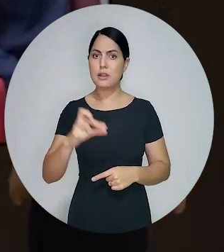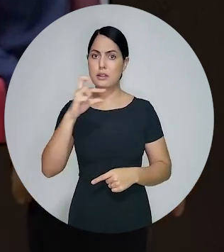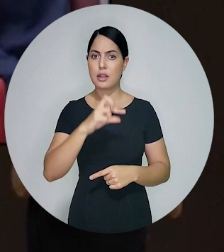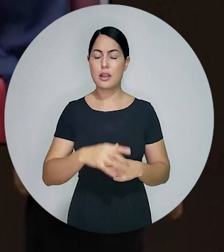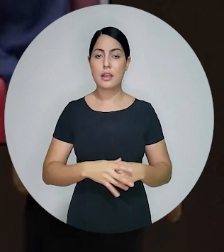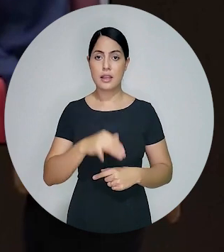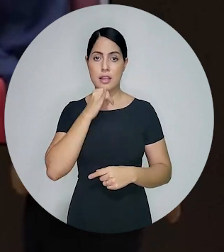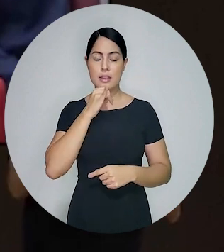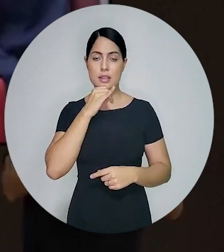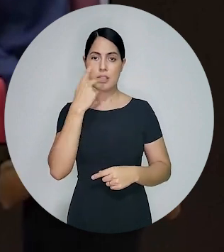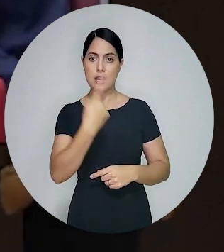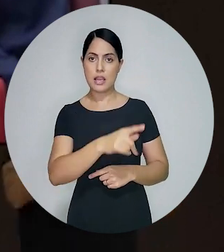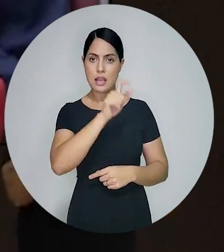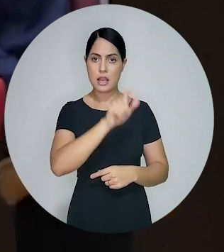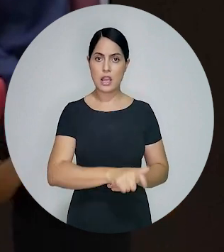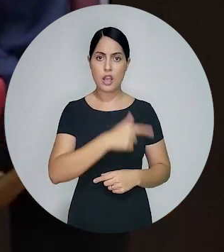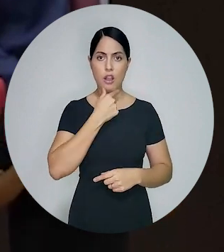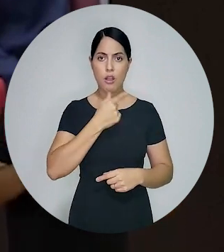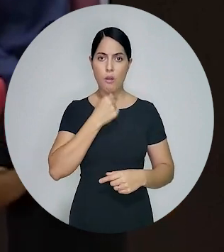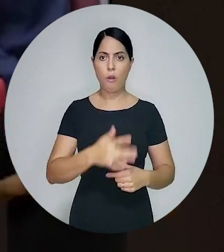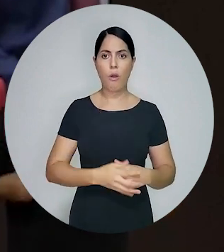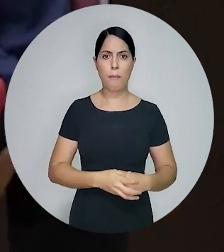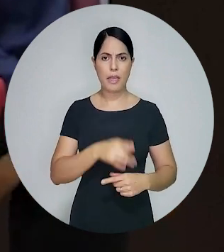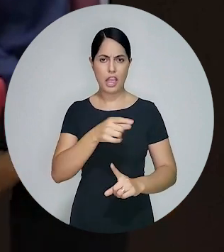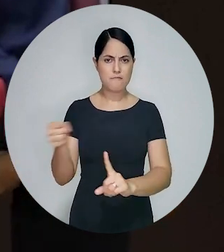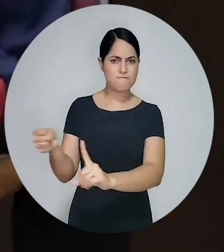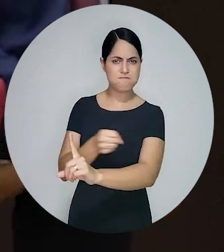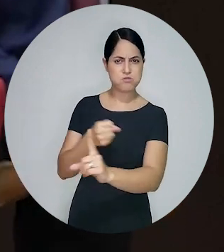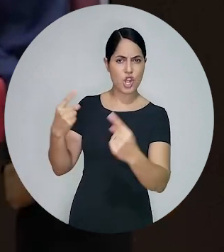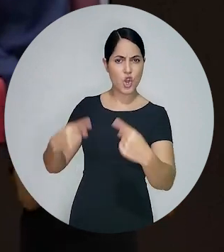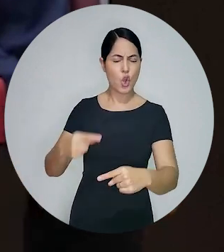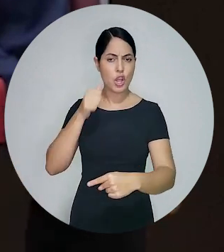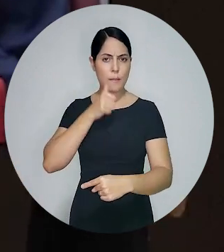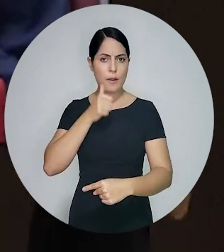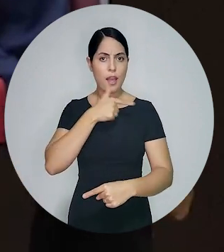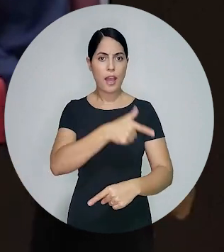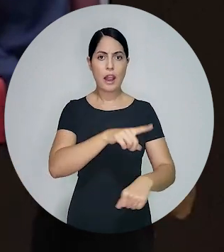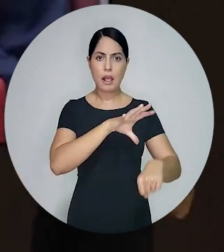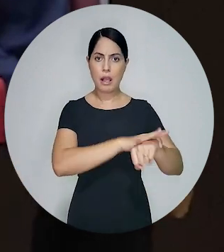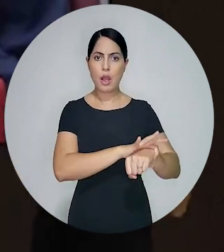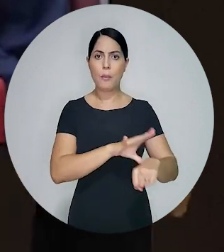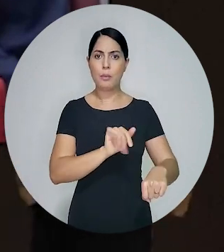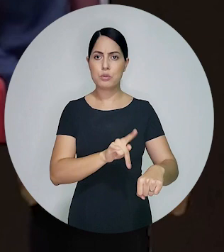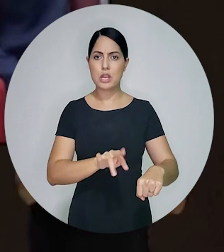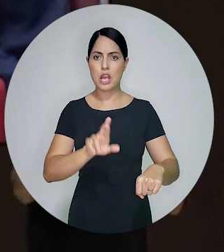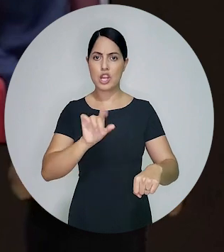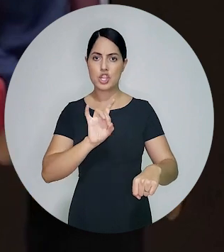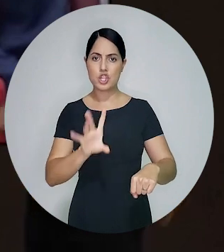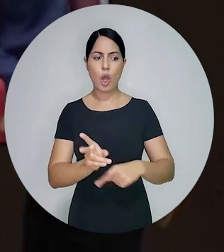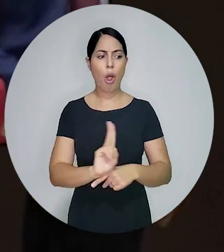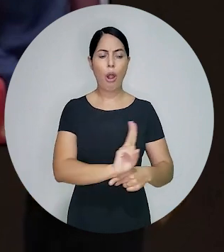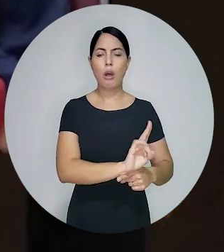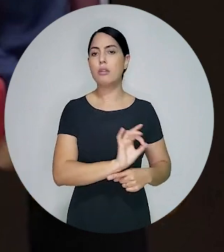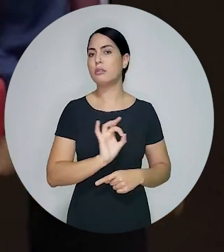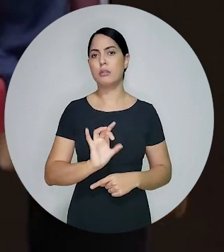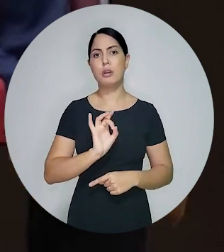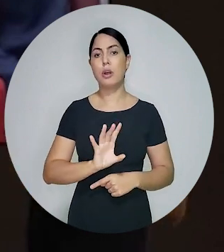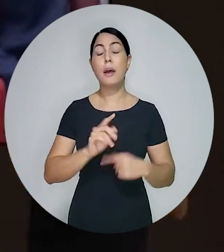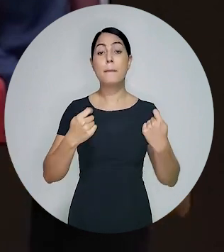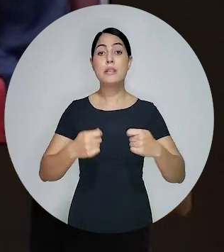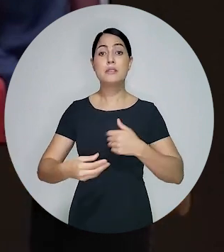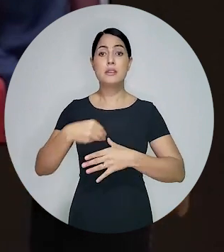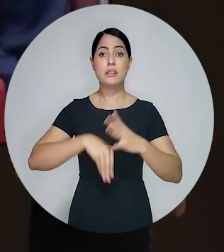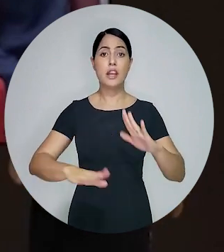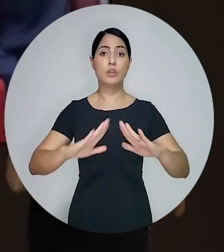Não é colocar uma pulseira eletrônica no agressor e deixar essa pulseira sendo monitorada por um vídeo, mas sim as visitas a essas